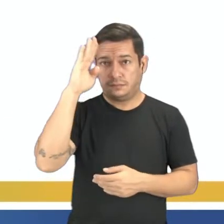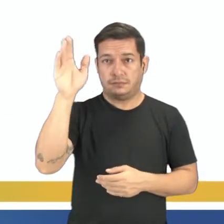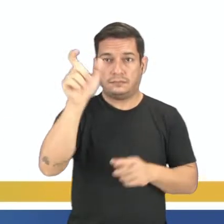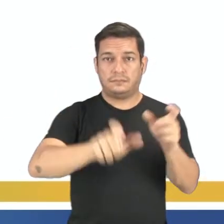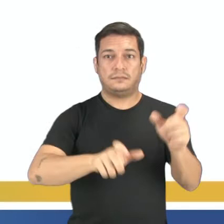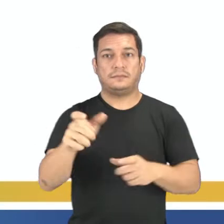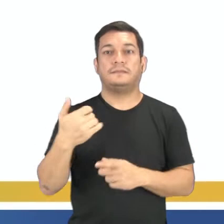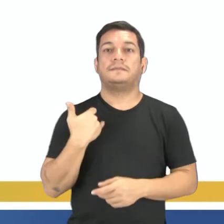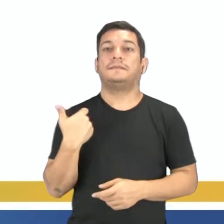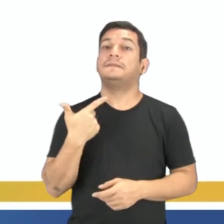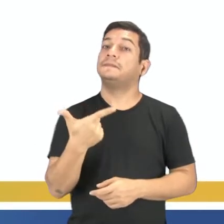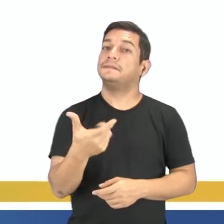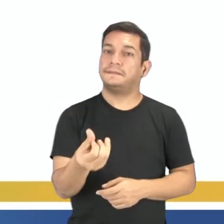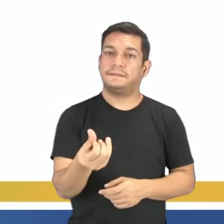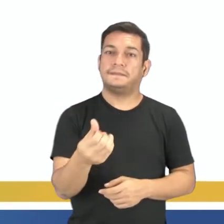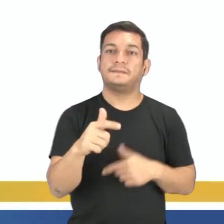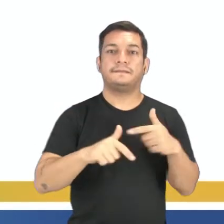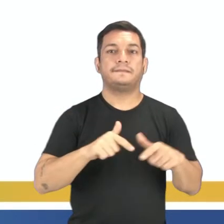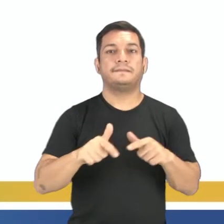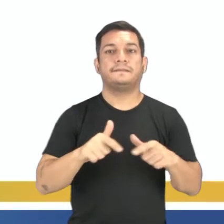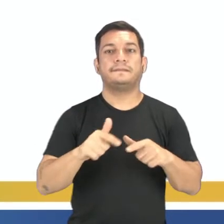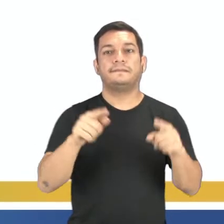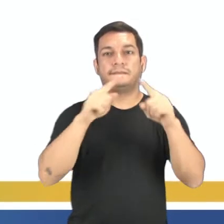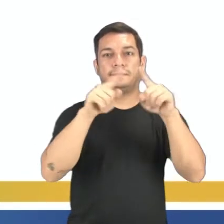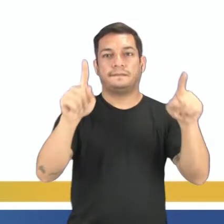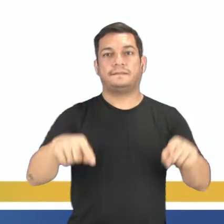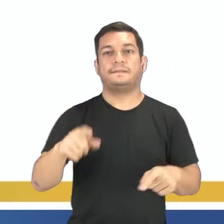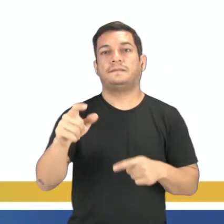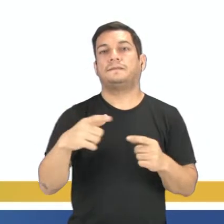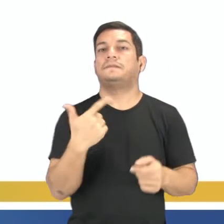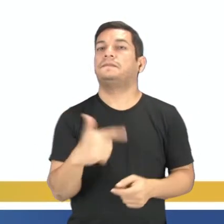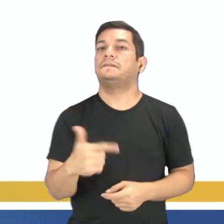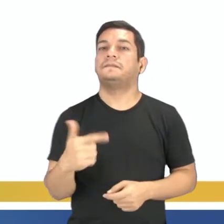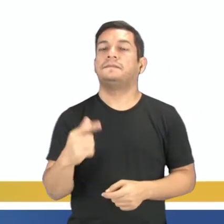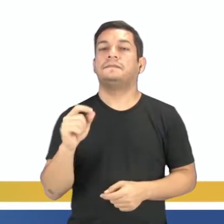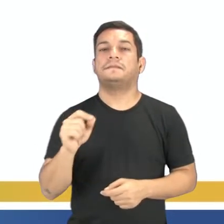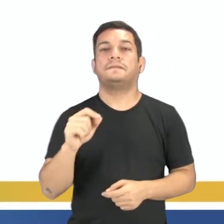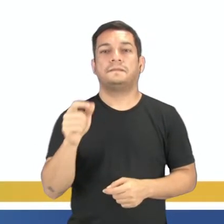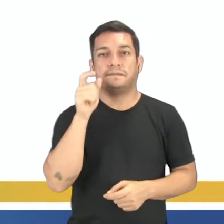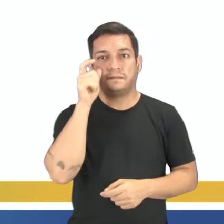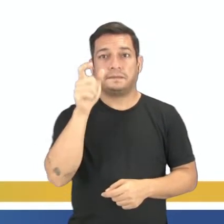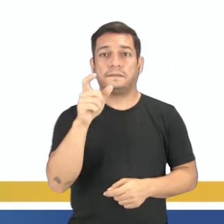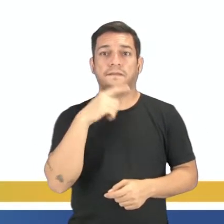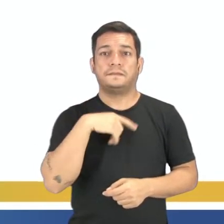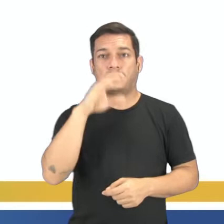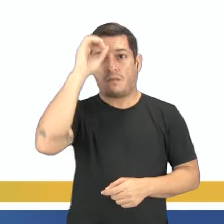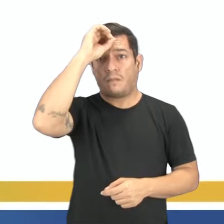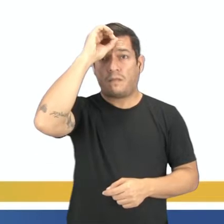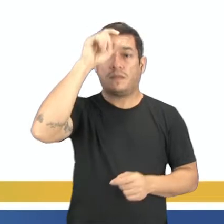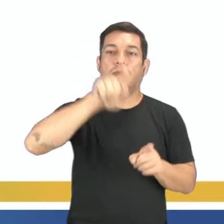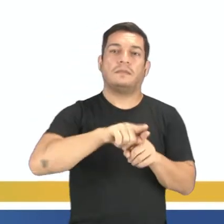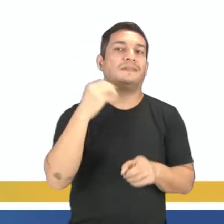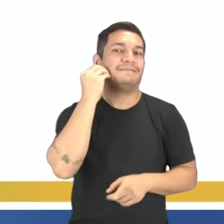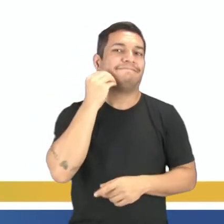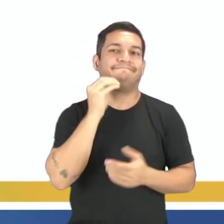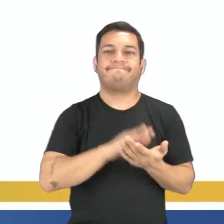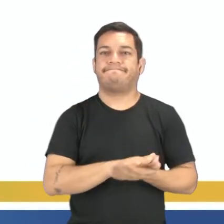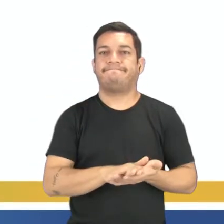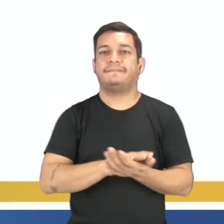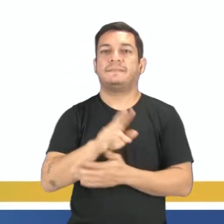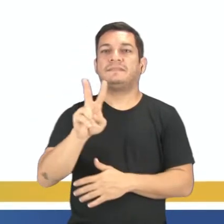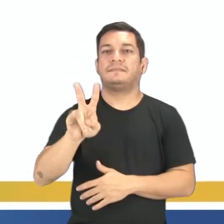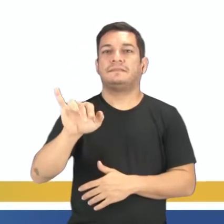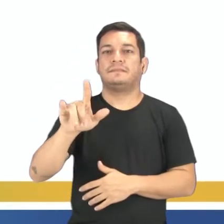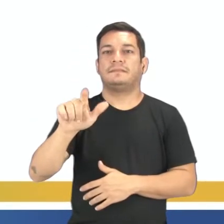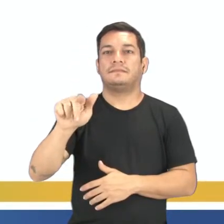apenas 26 anos de idade. Ele trabalha como funcionário público, não possui intuição, é ingênuo e inexperiente. Vilela,